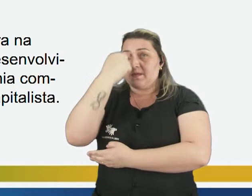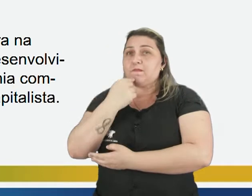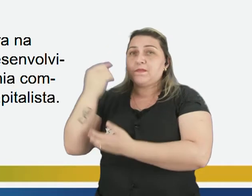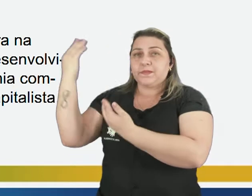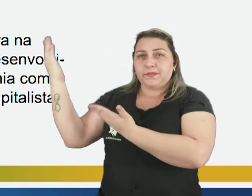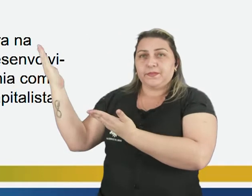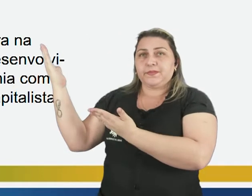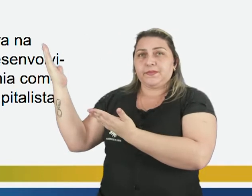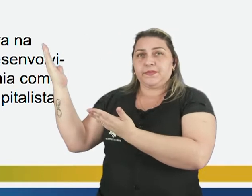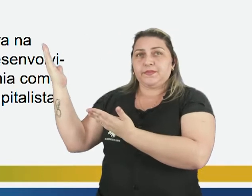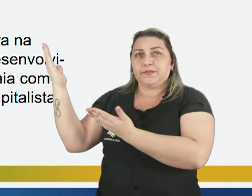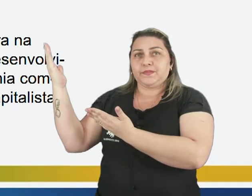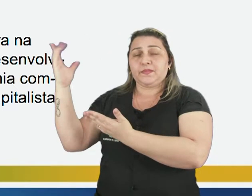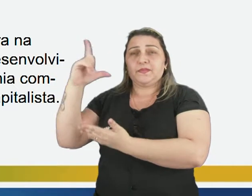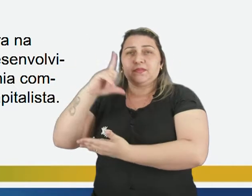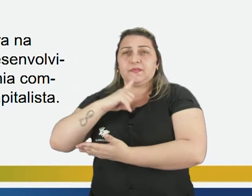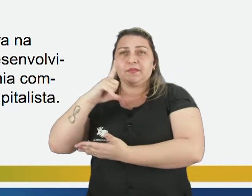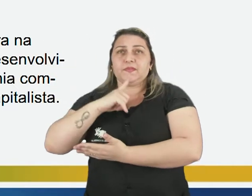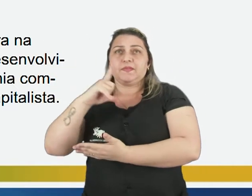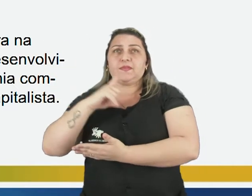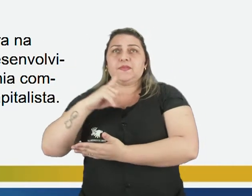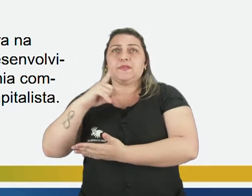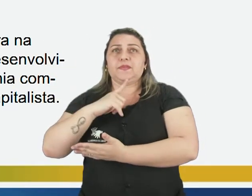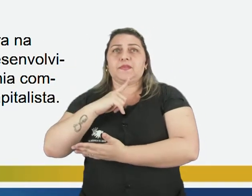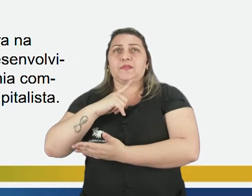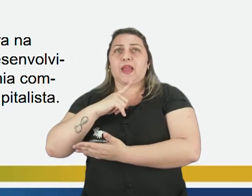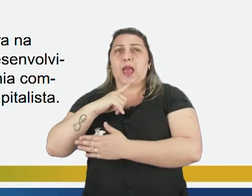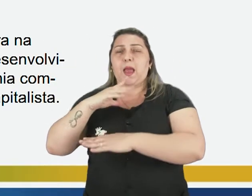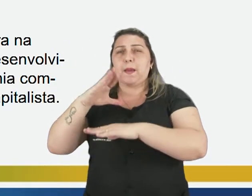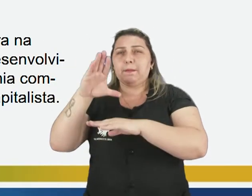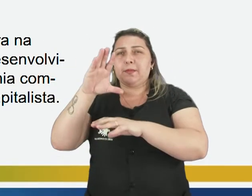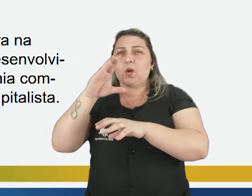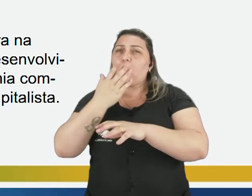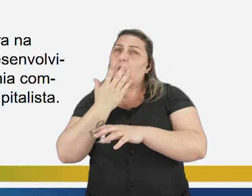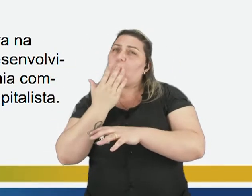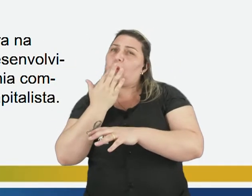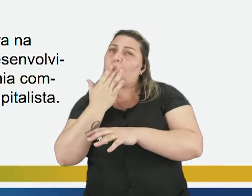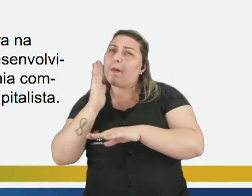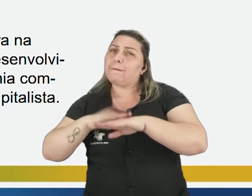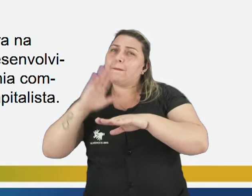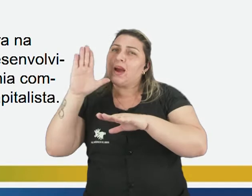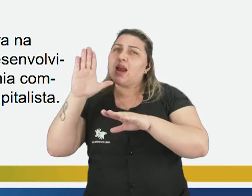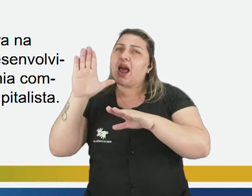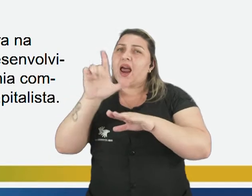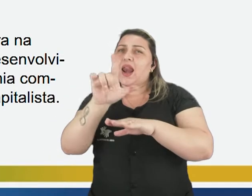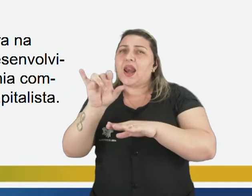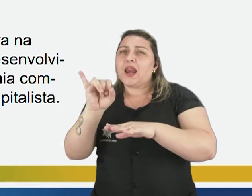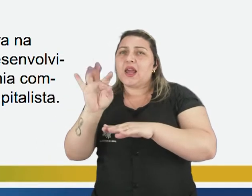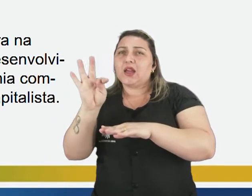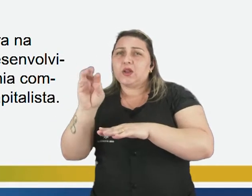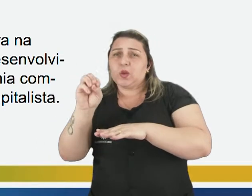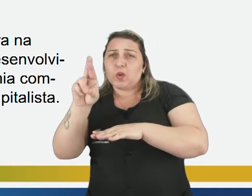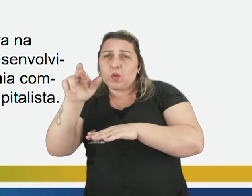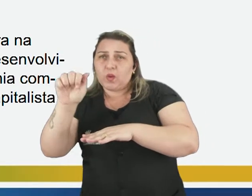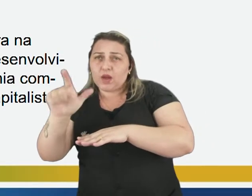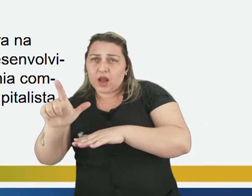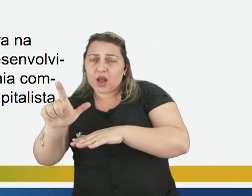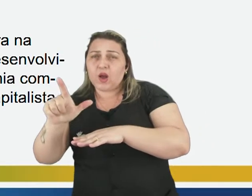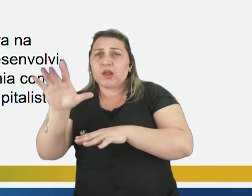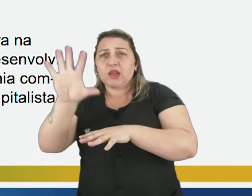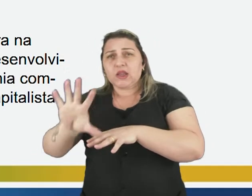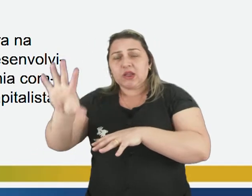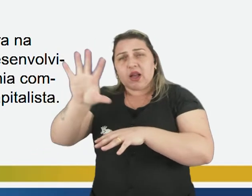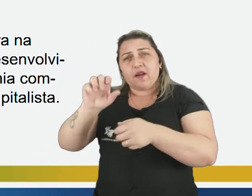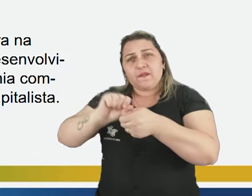está aí na sua tela, que tem manchas que estão mais situadas na parte litorânea. Então, nessas áreas aí